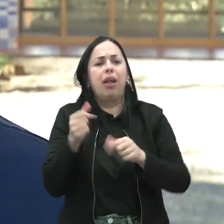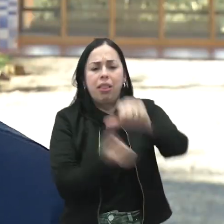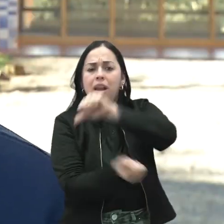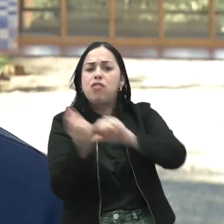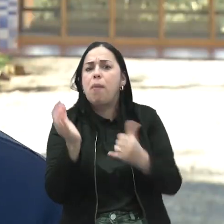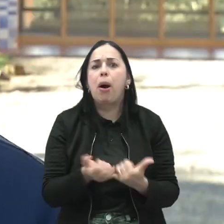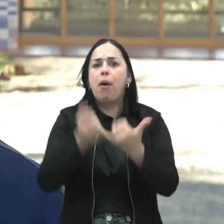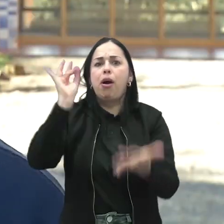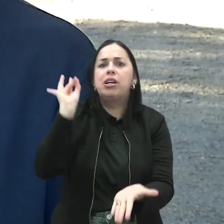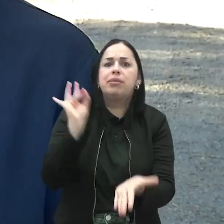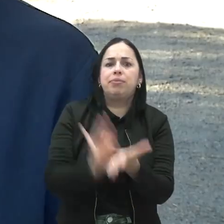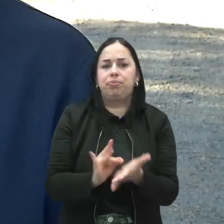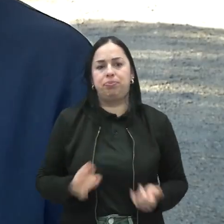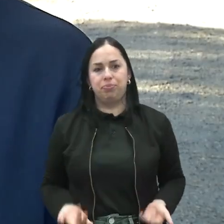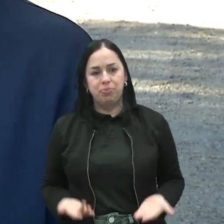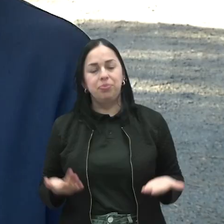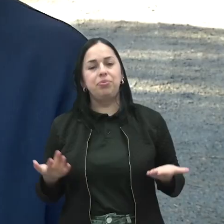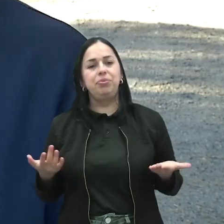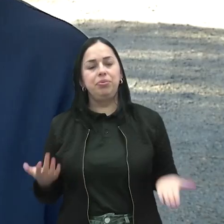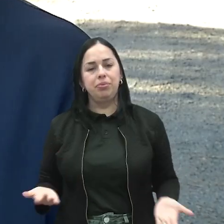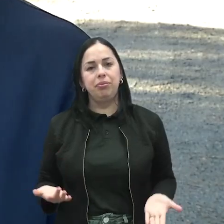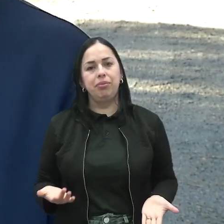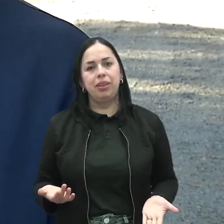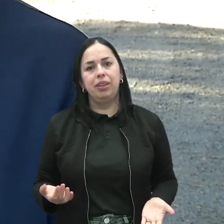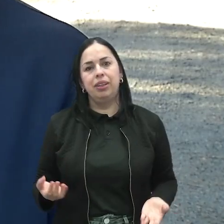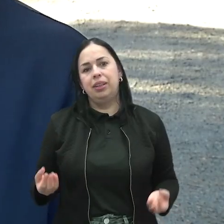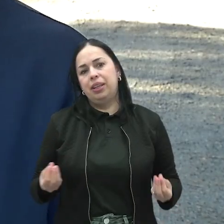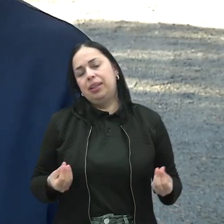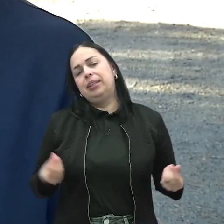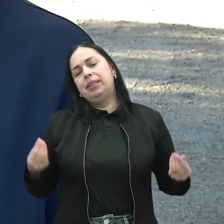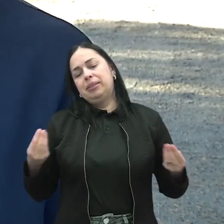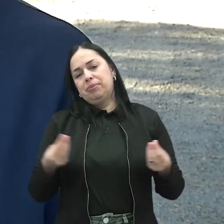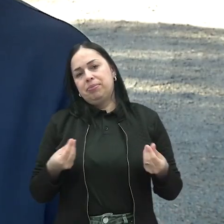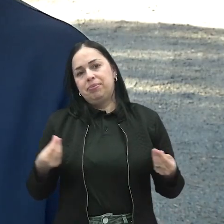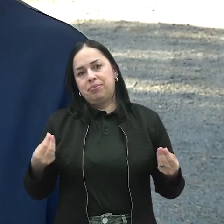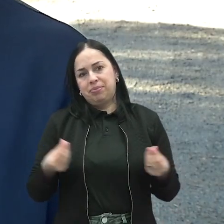patrimônios históricos. O munícipe